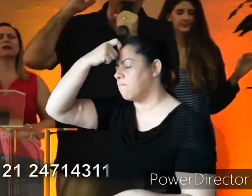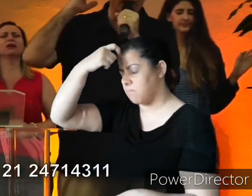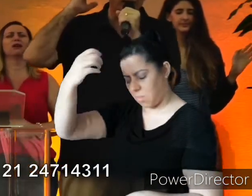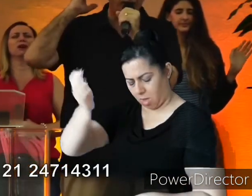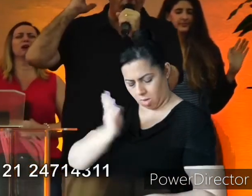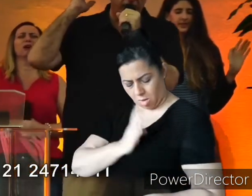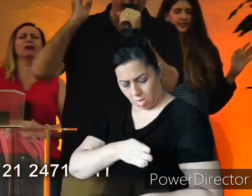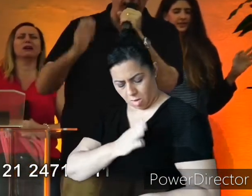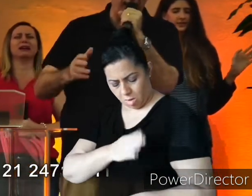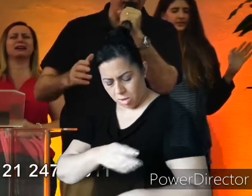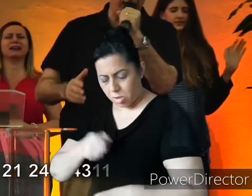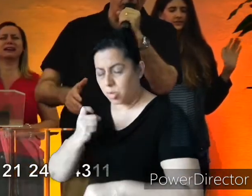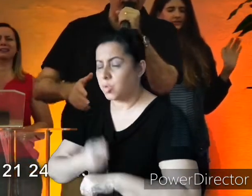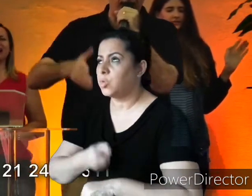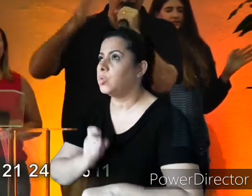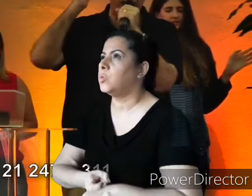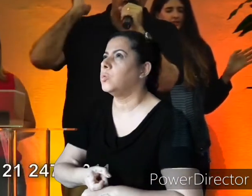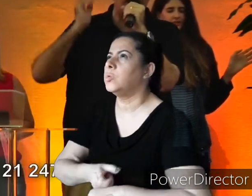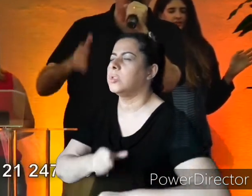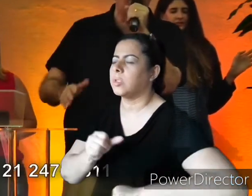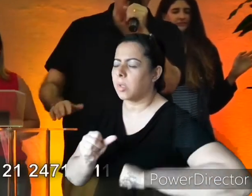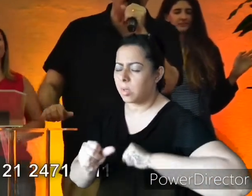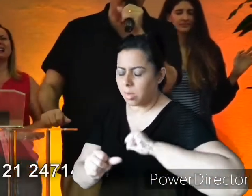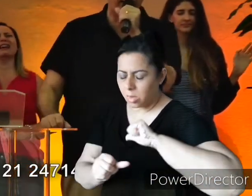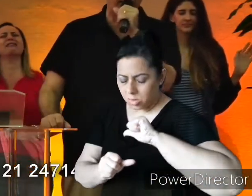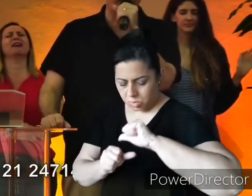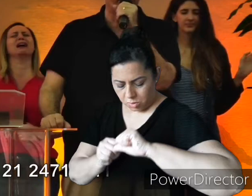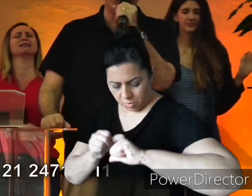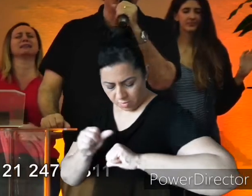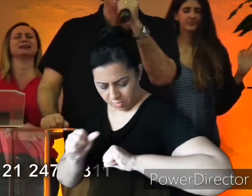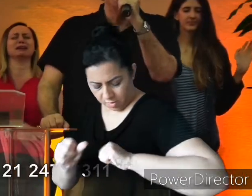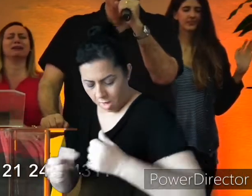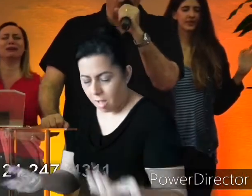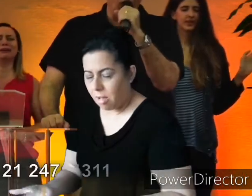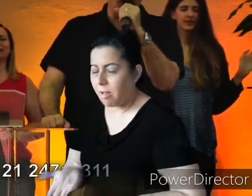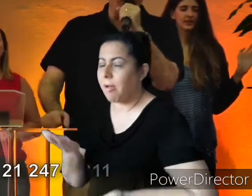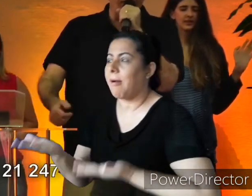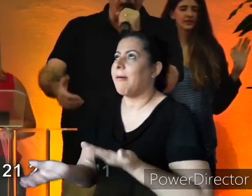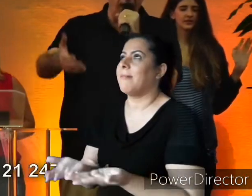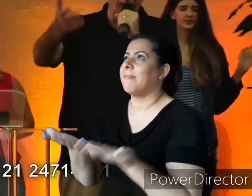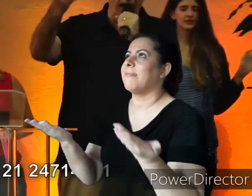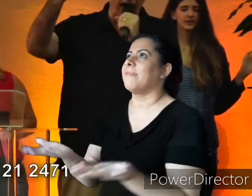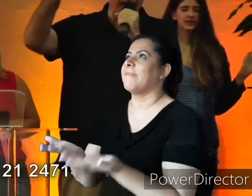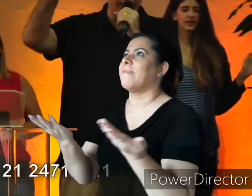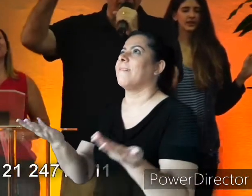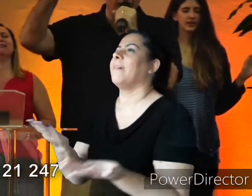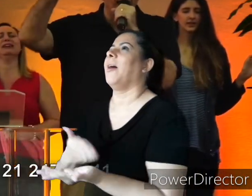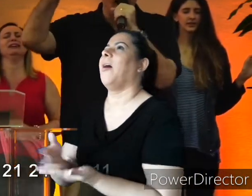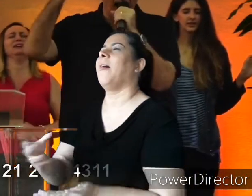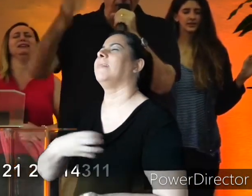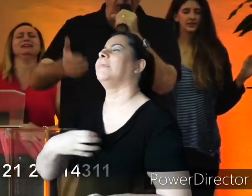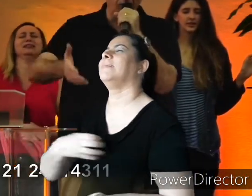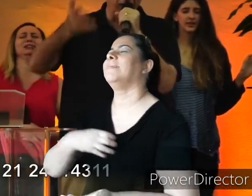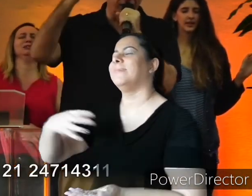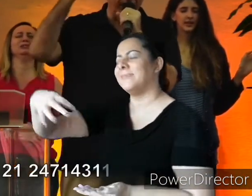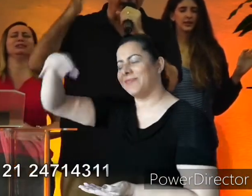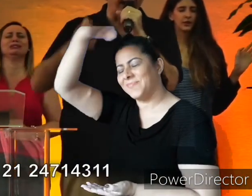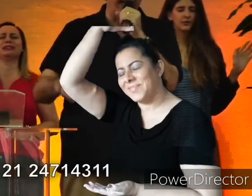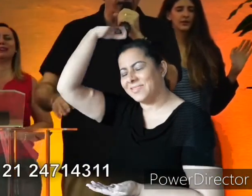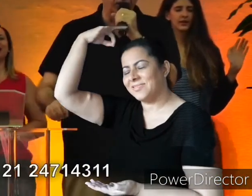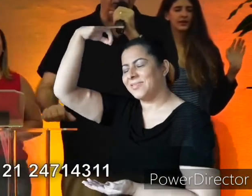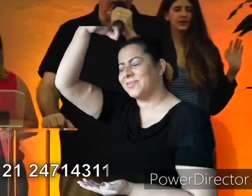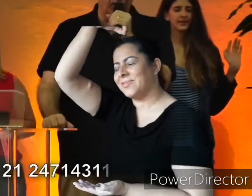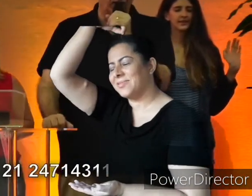Renova, levanta, fortalece a tua igreja mais e mais. Senhor, aviva o que